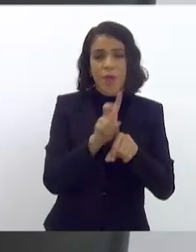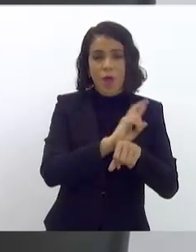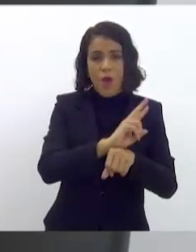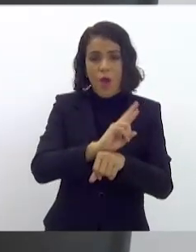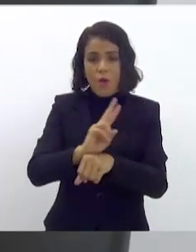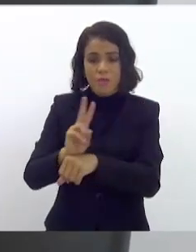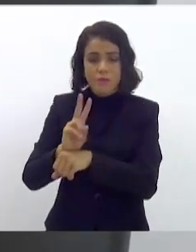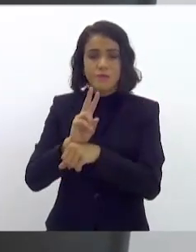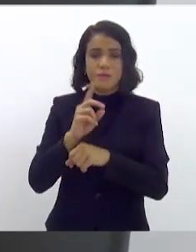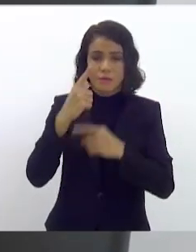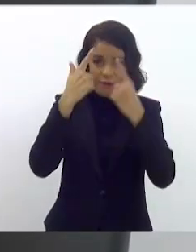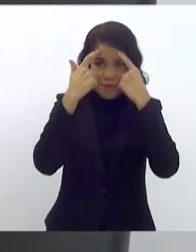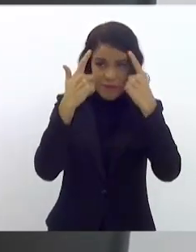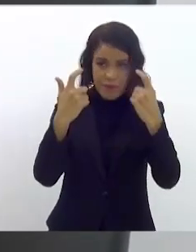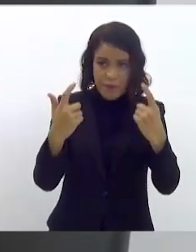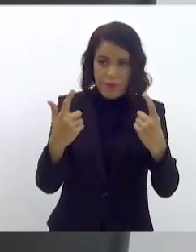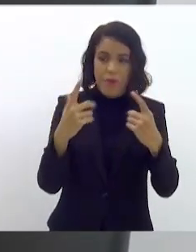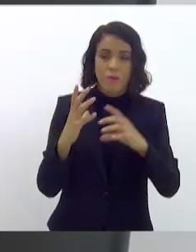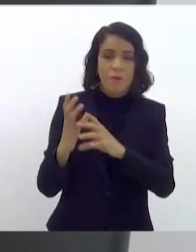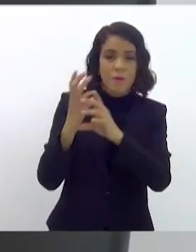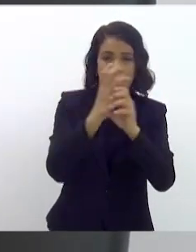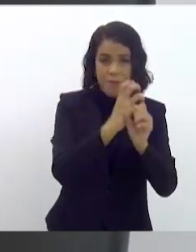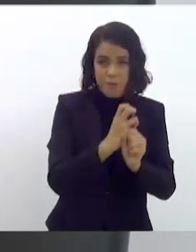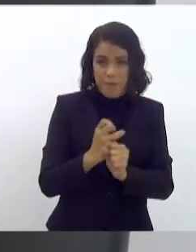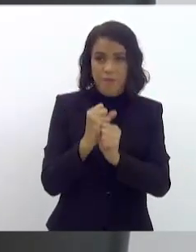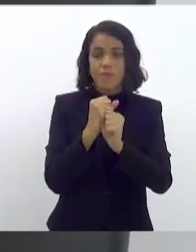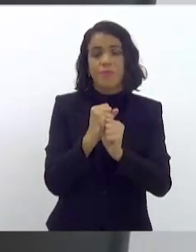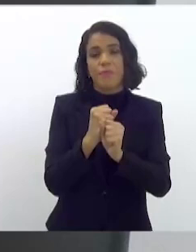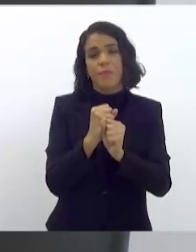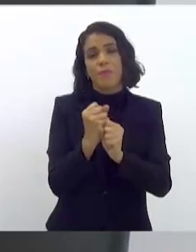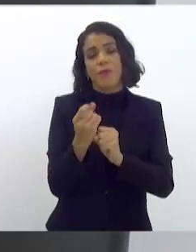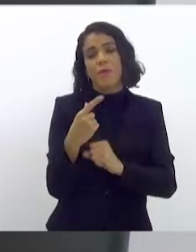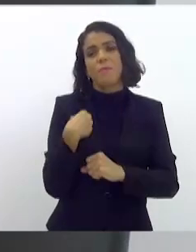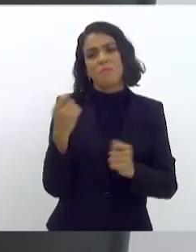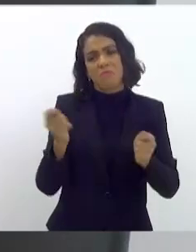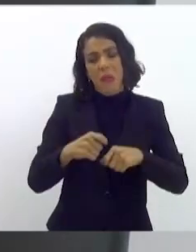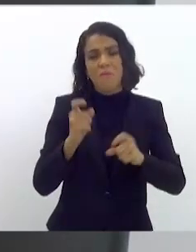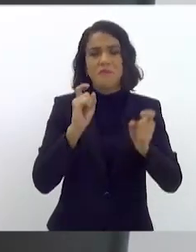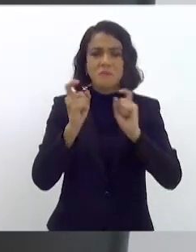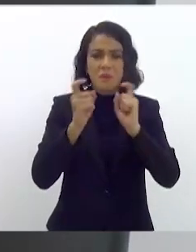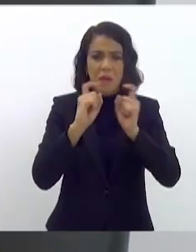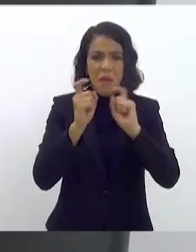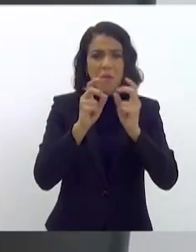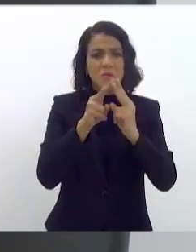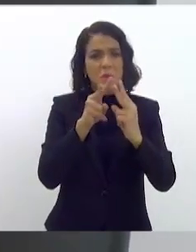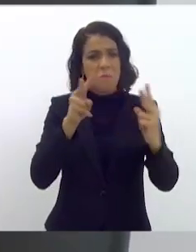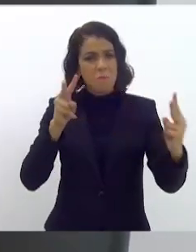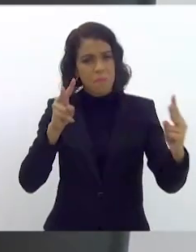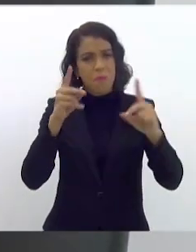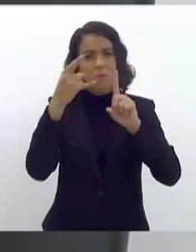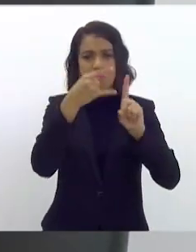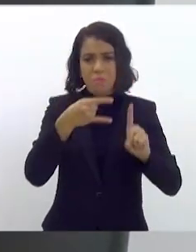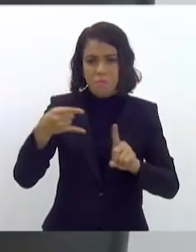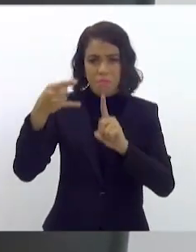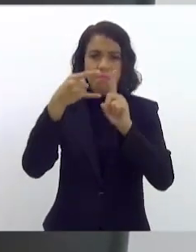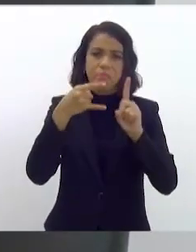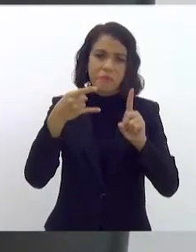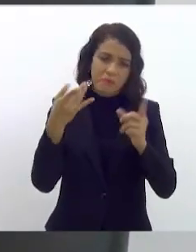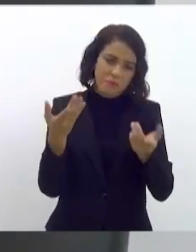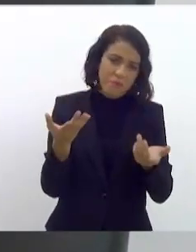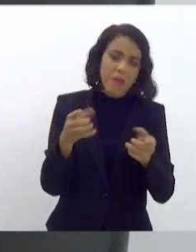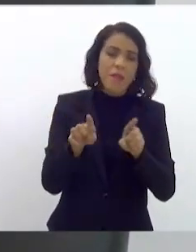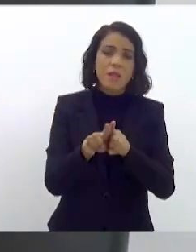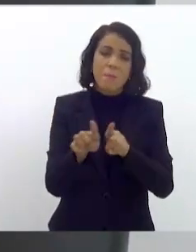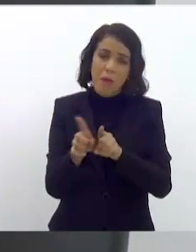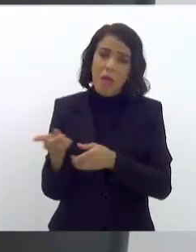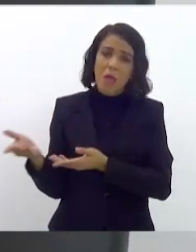dos Deputados. Hoje, com modo remoto, nós podemos fazer uma reunião híbrida e podemos trazer essa pessoa, né?